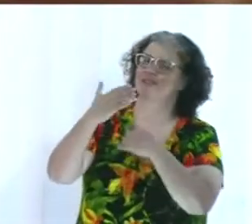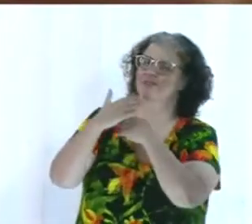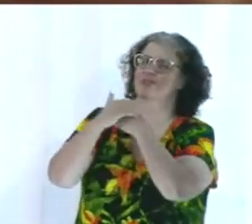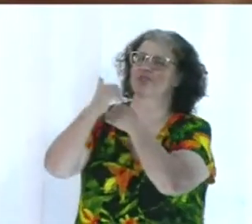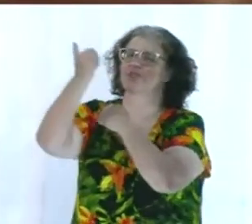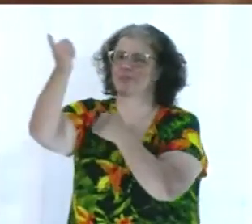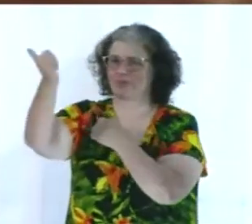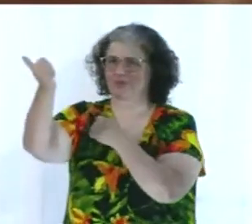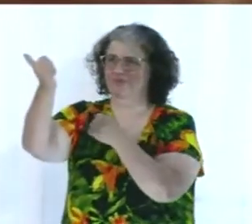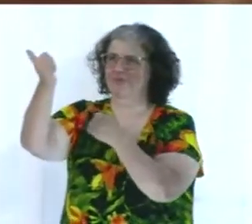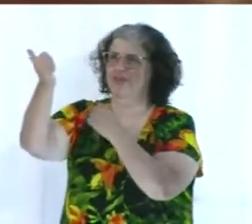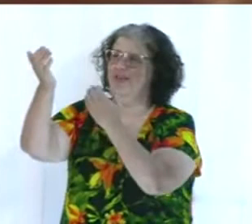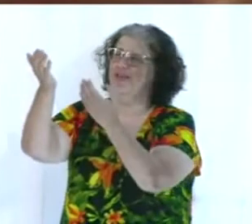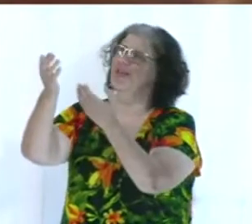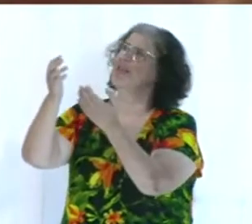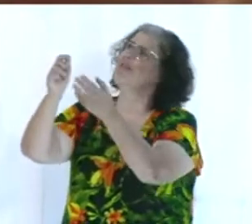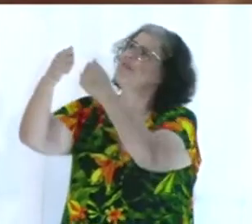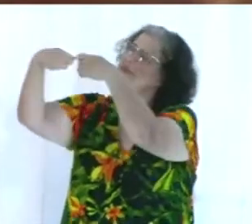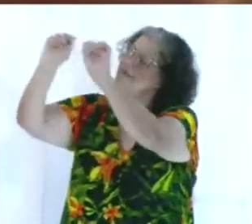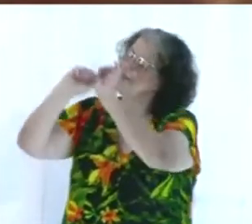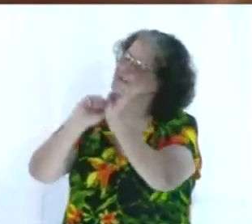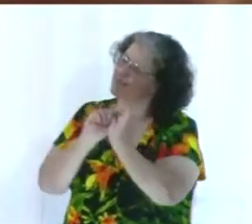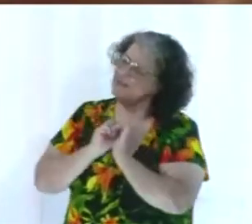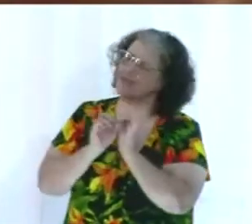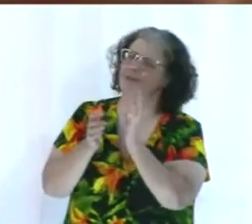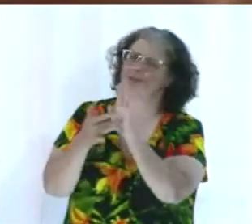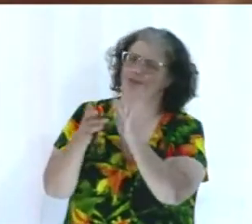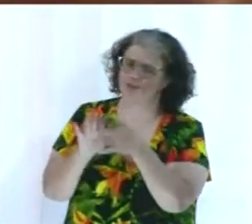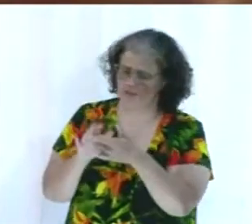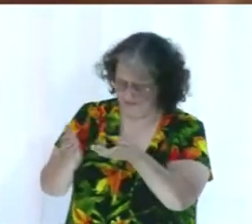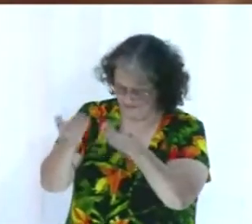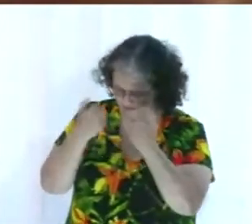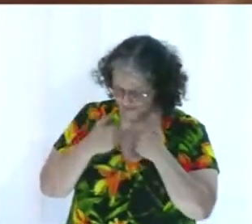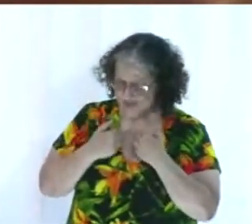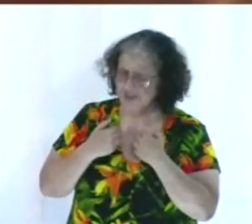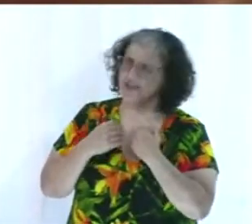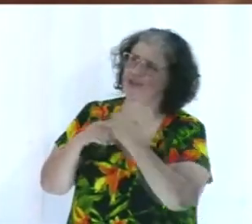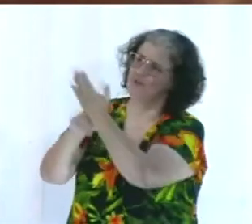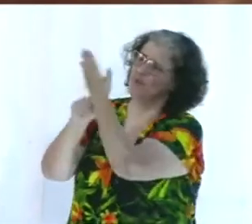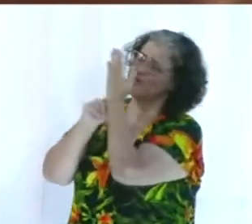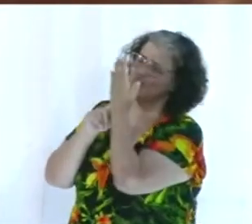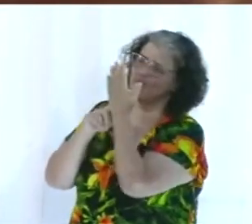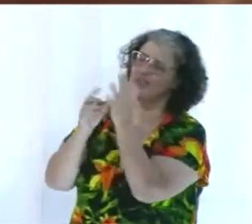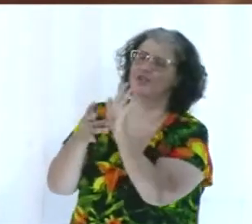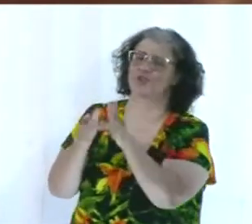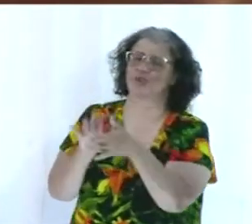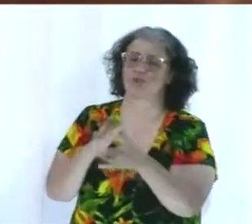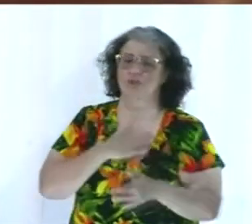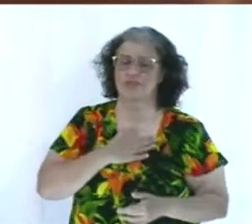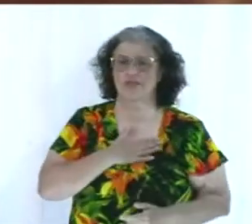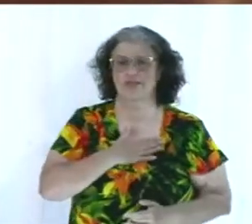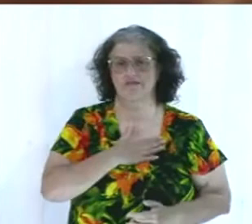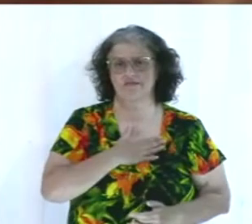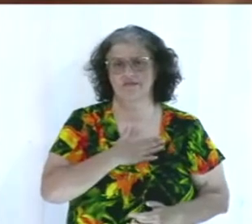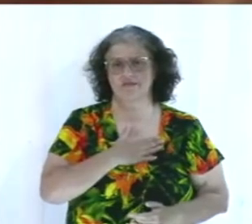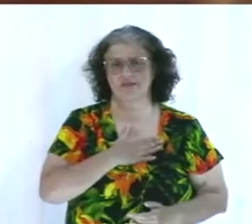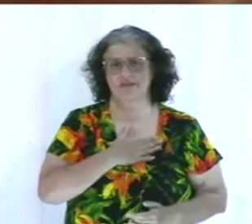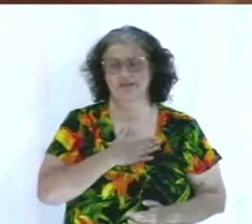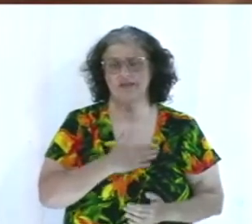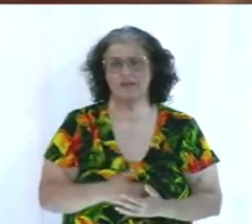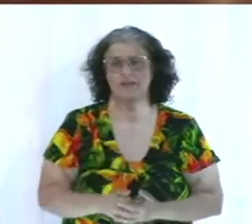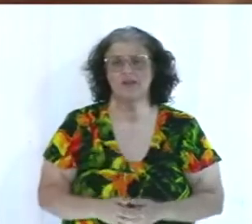mim. Uma das bases do evangelho que pregamos e cremos é na eleição, no chamado eficaz do nosso